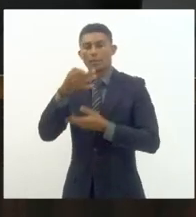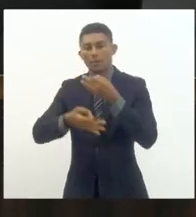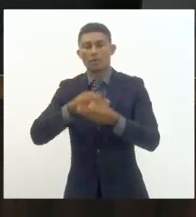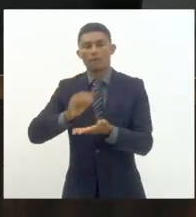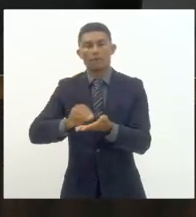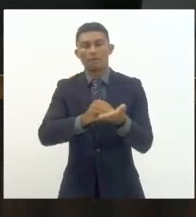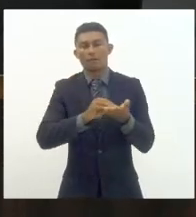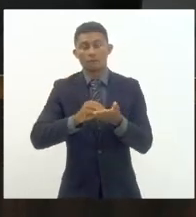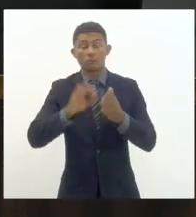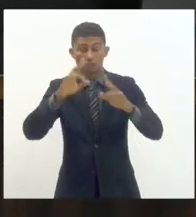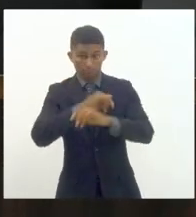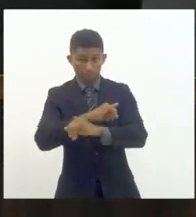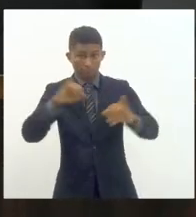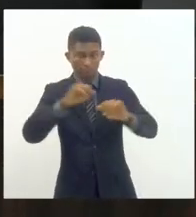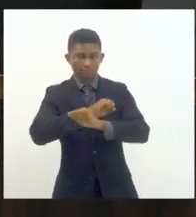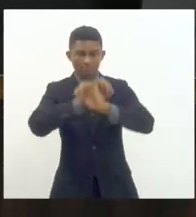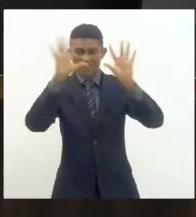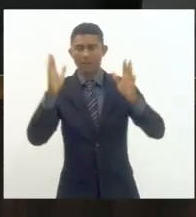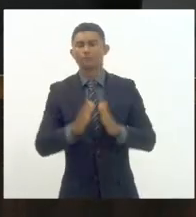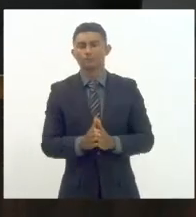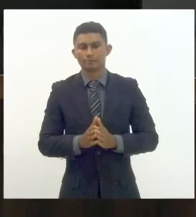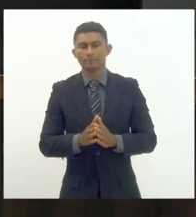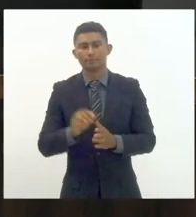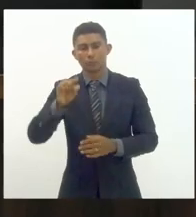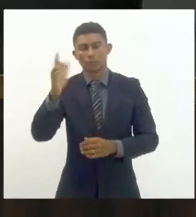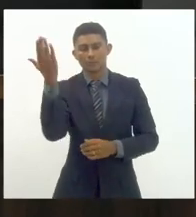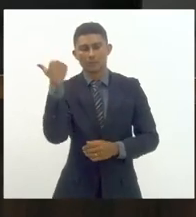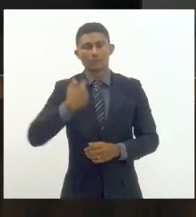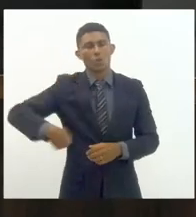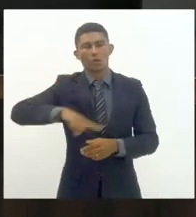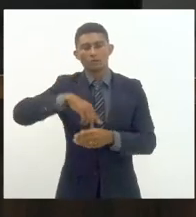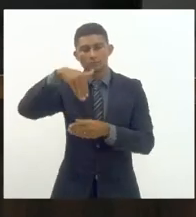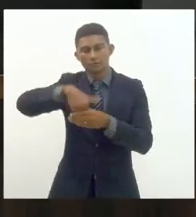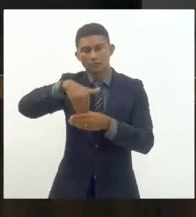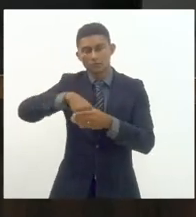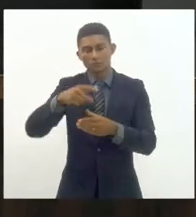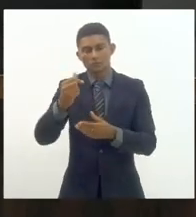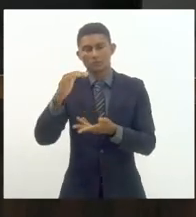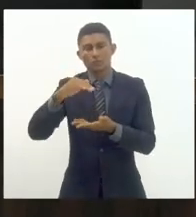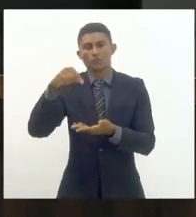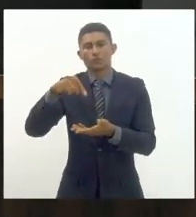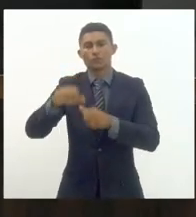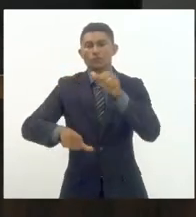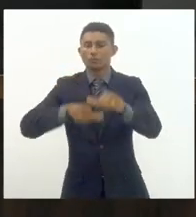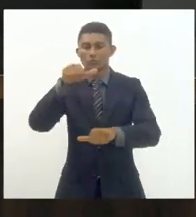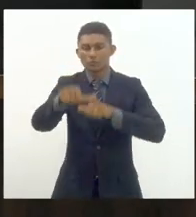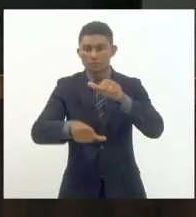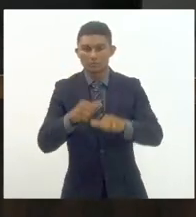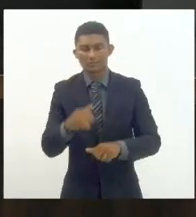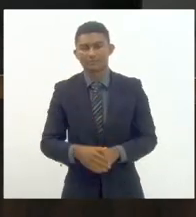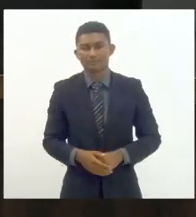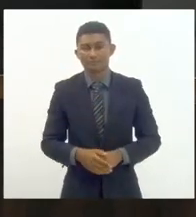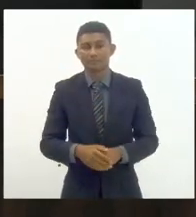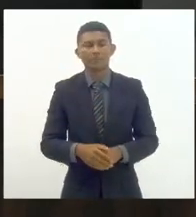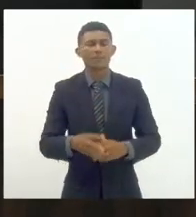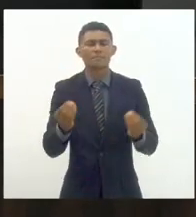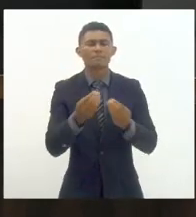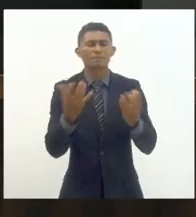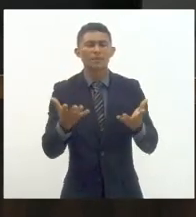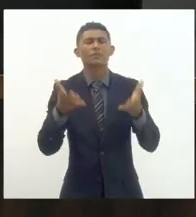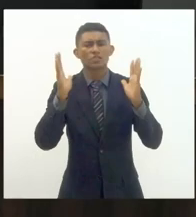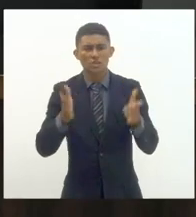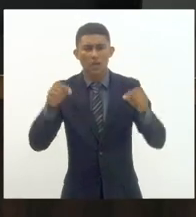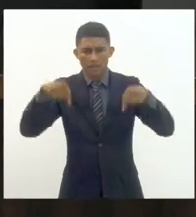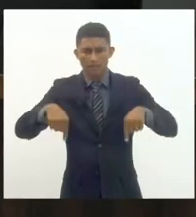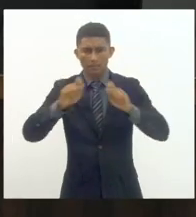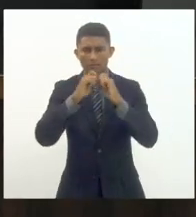dar um esclarecimento aqui. Nós votamos há pouco tempo uma mudança no fundo, que era justamente para repassar os recursos já aprovados no